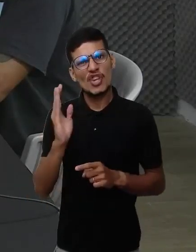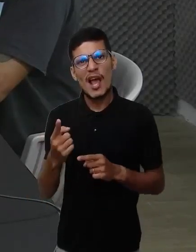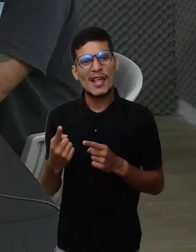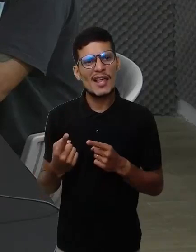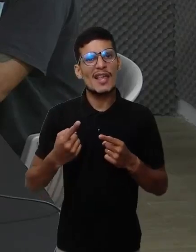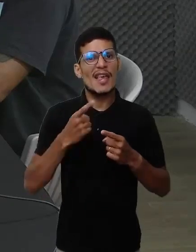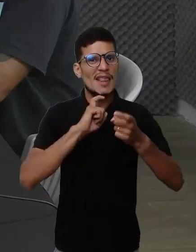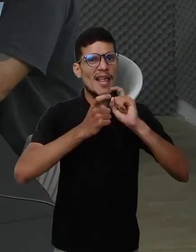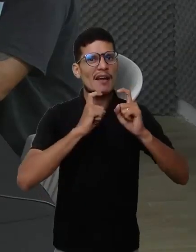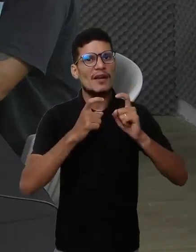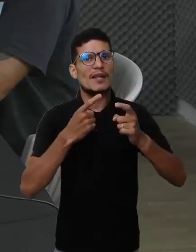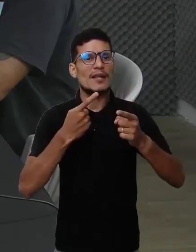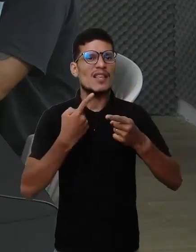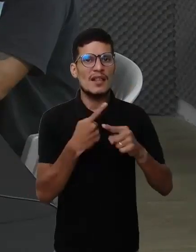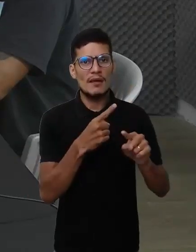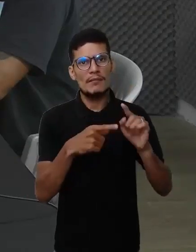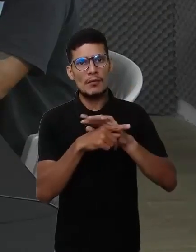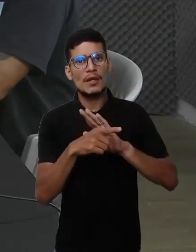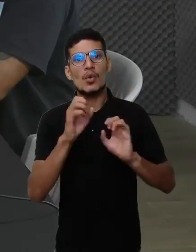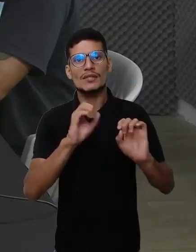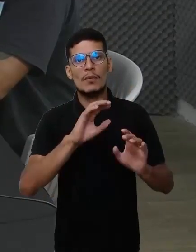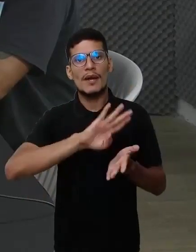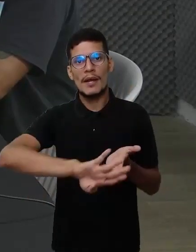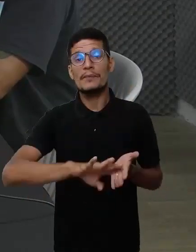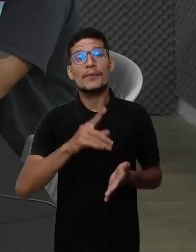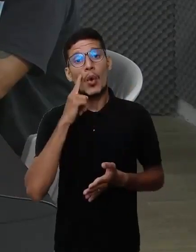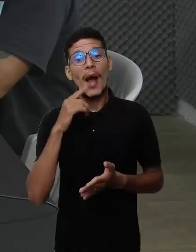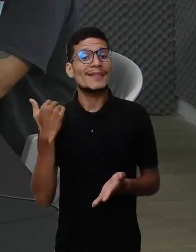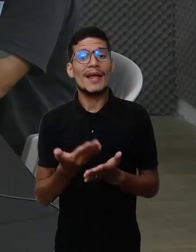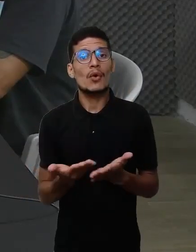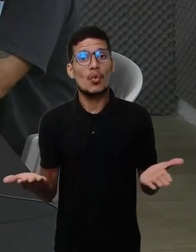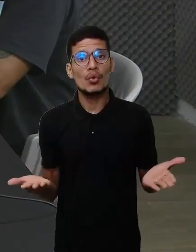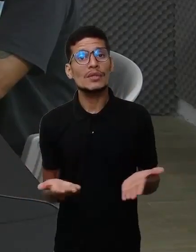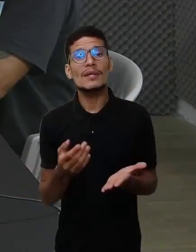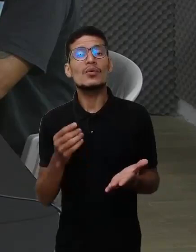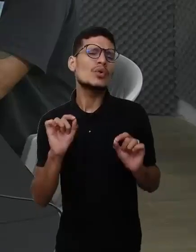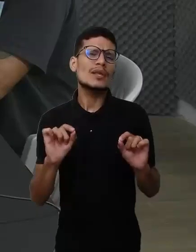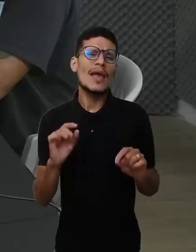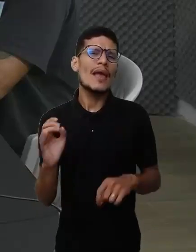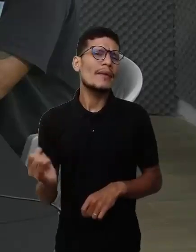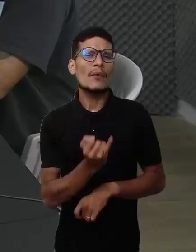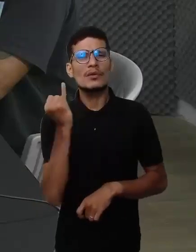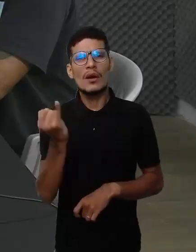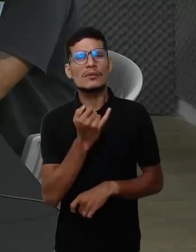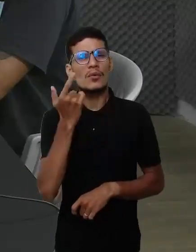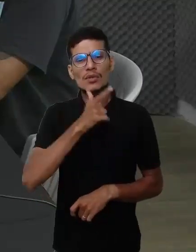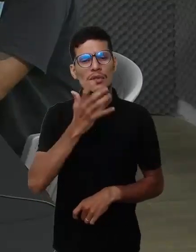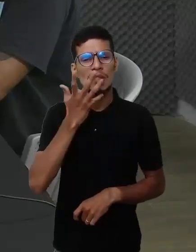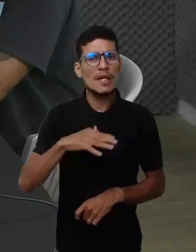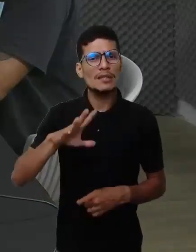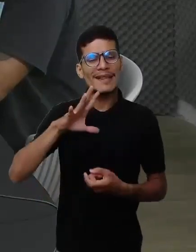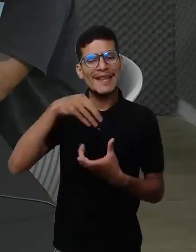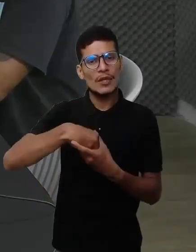bancária. Sim. Até que ponto, hoje, é importante você manter crianças e adolescentes no